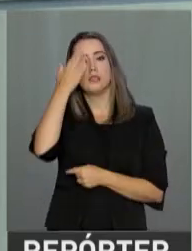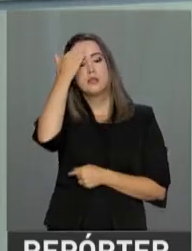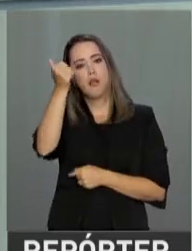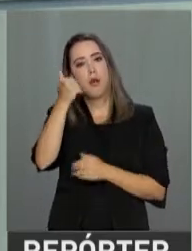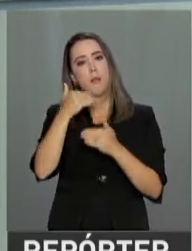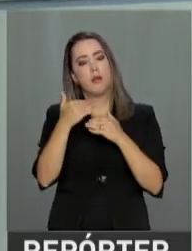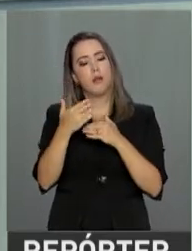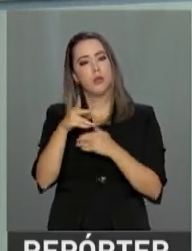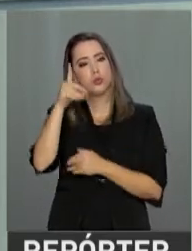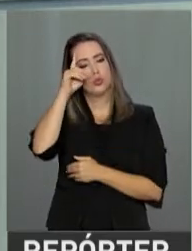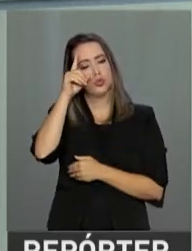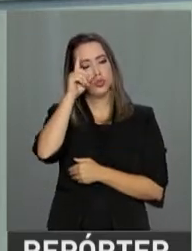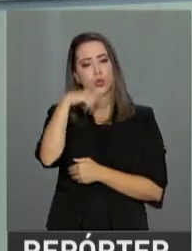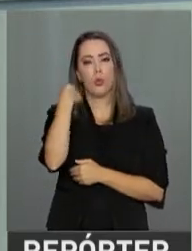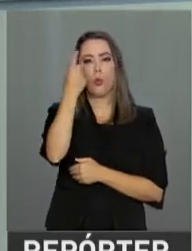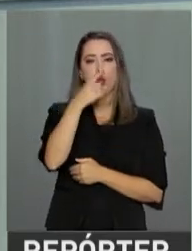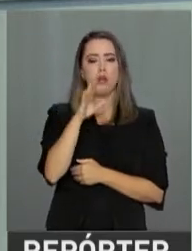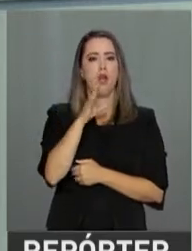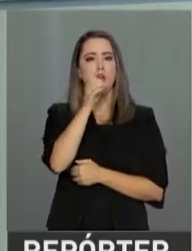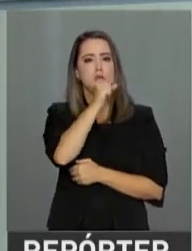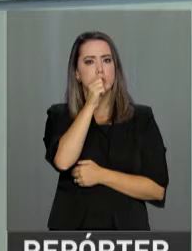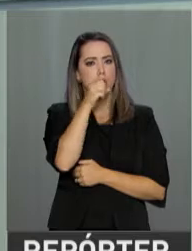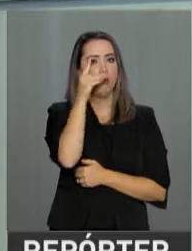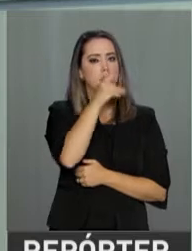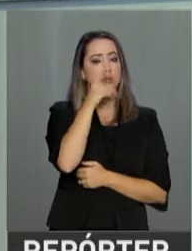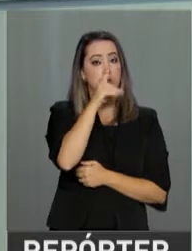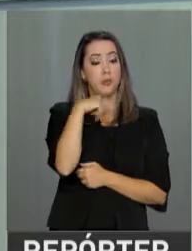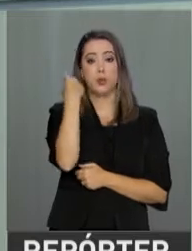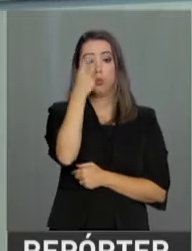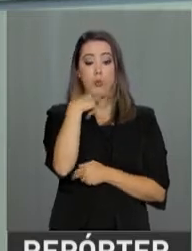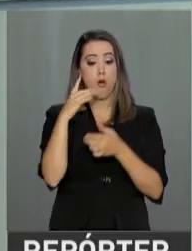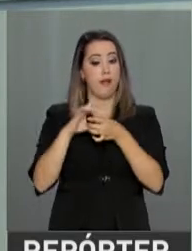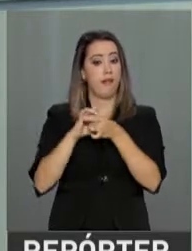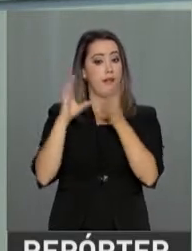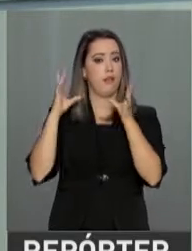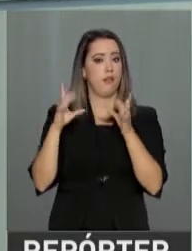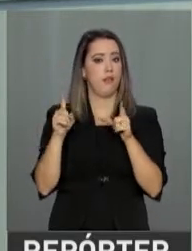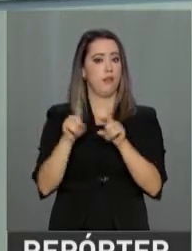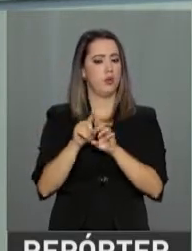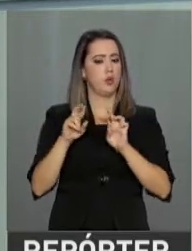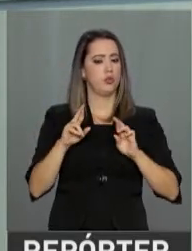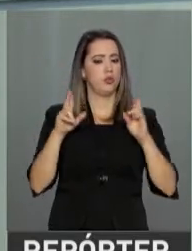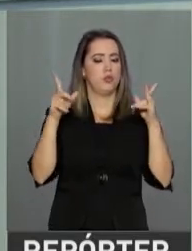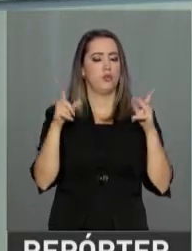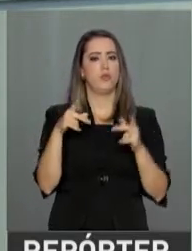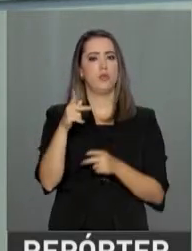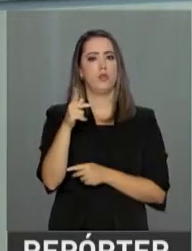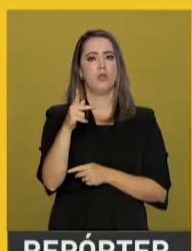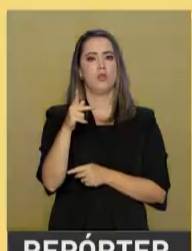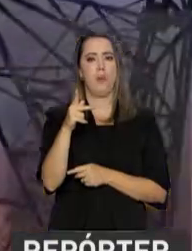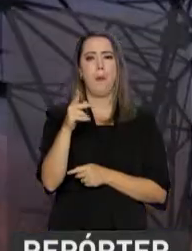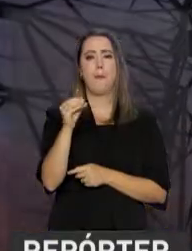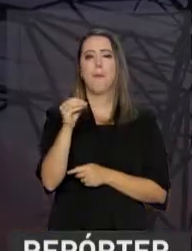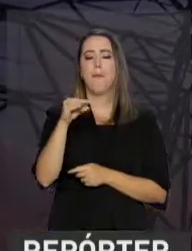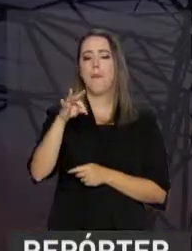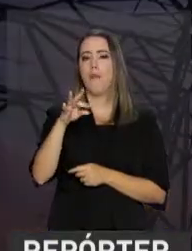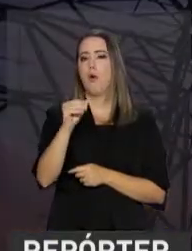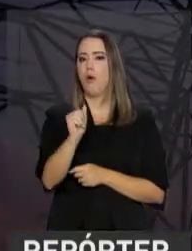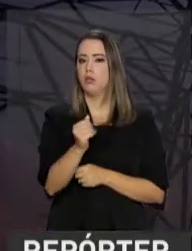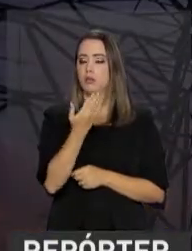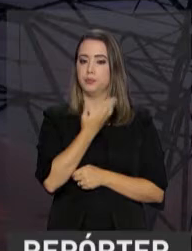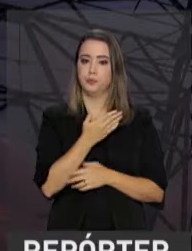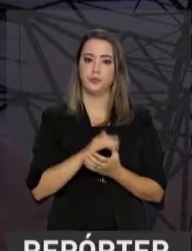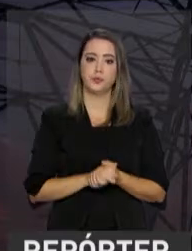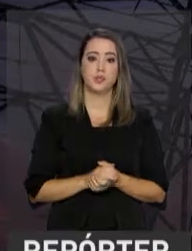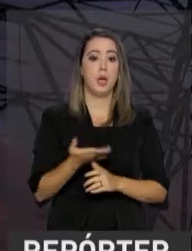longo do dia nos finais de semana no horário que é diferente desse horário que nós chamamos de ponto thaíssa branca o